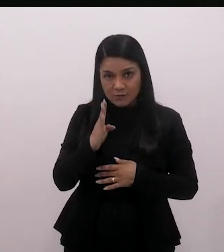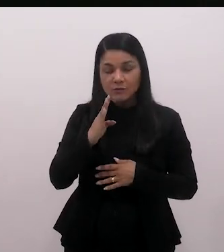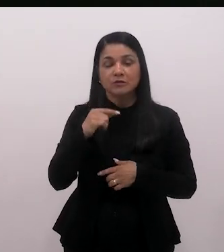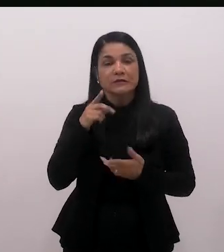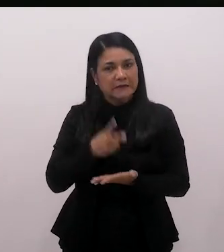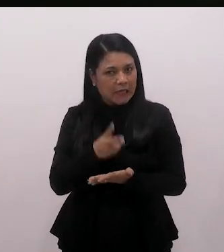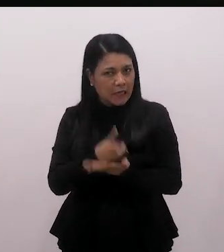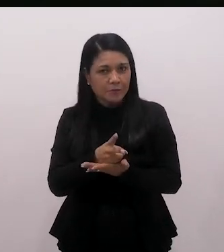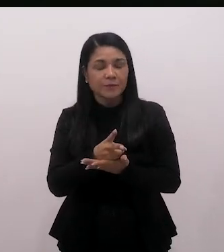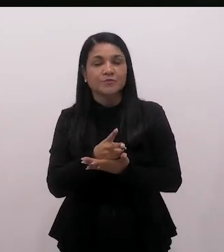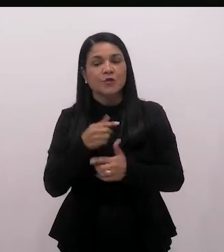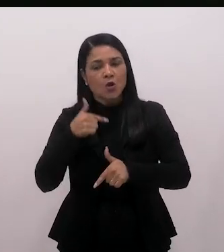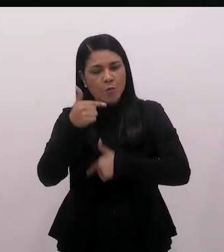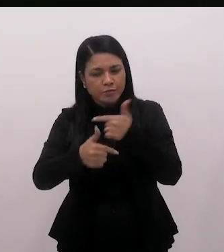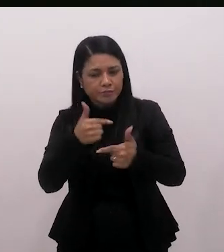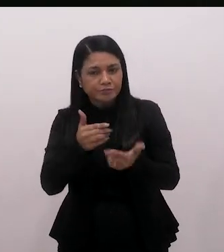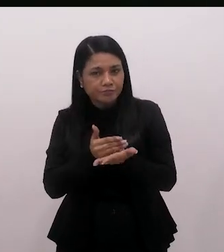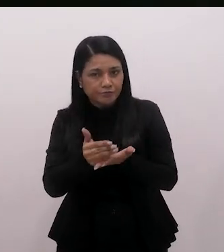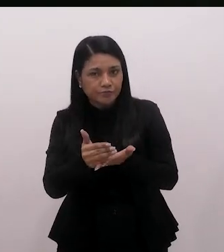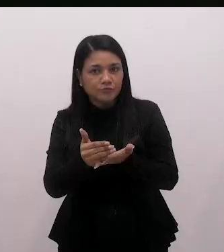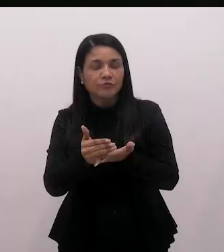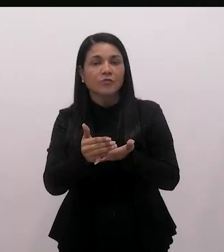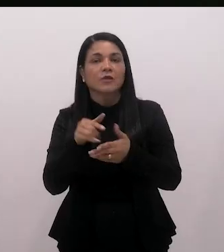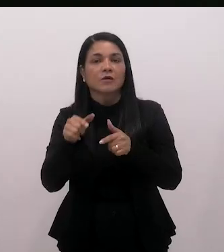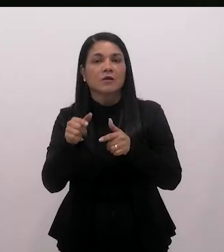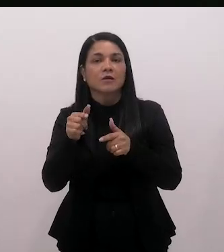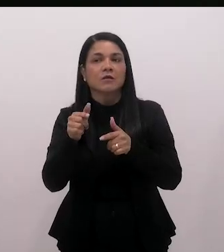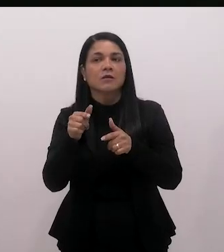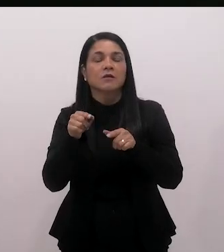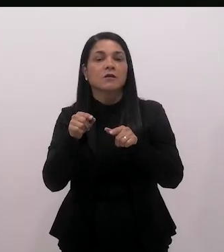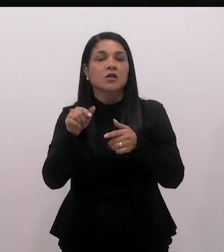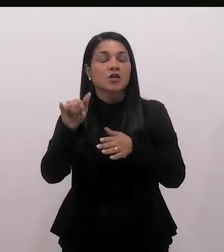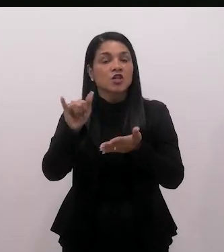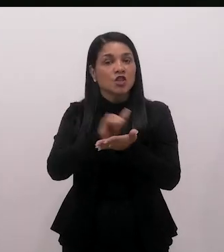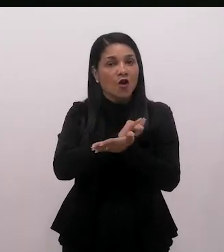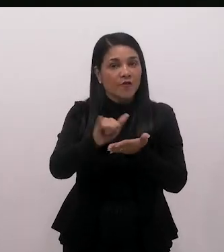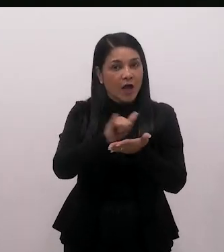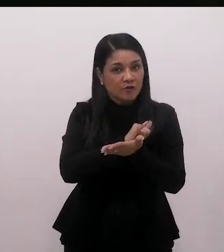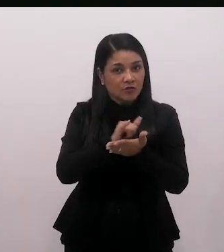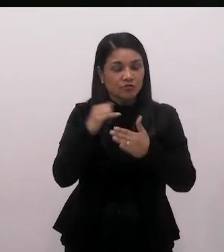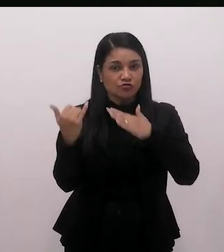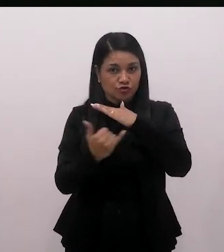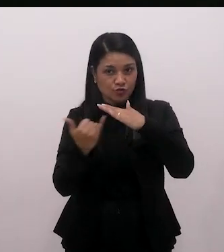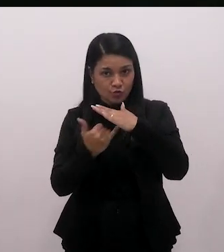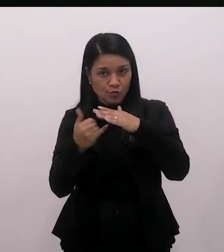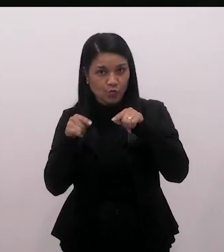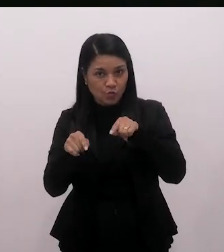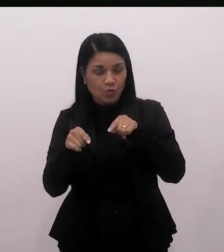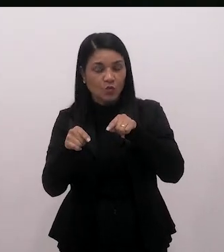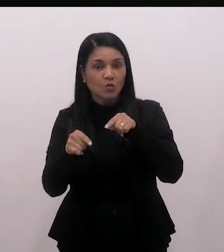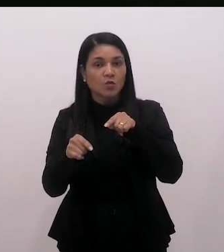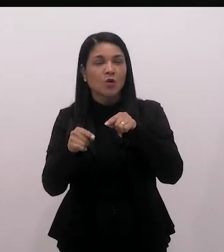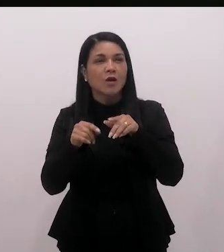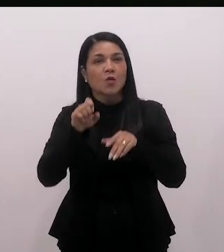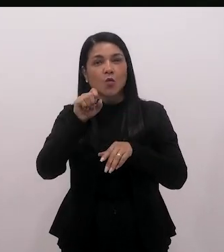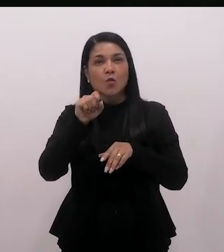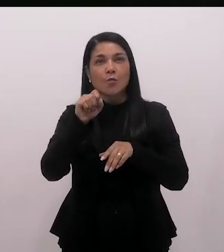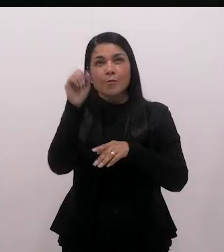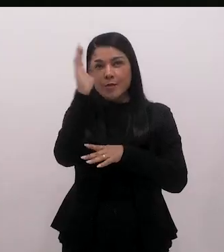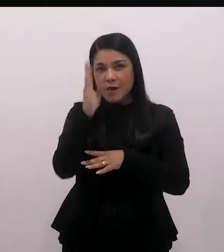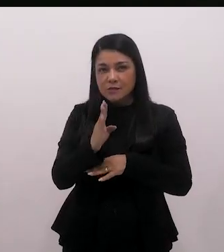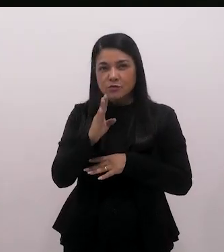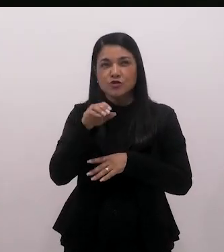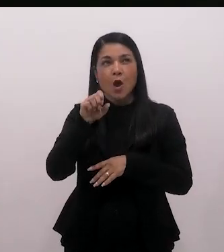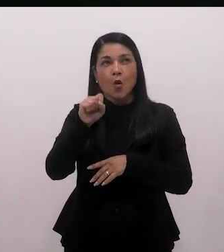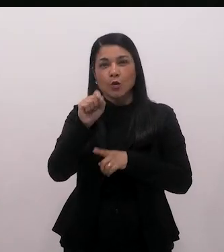que nós começámos logo a trabalhar, quando começou o Arte Institute em Nova Iorque, foi logo o Brasil. Nós tínhamos 8 meses, já estávamos